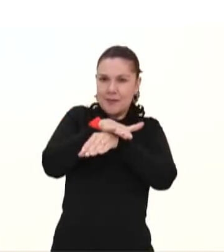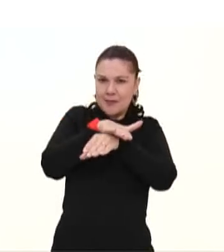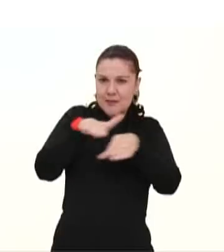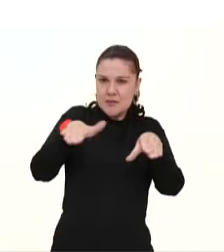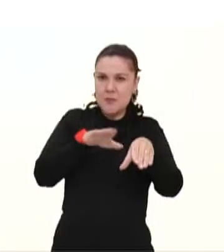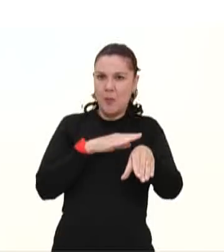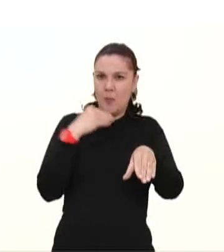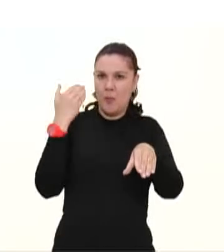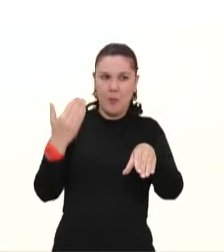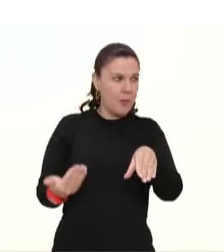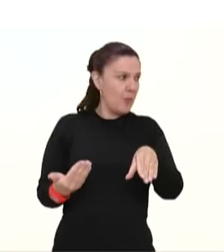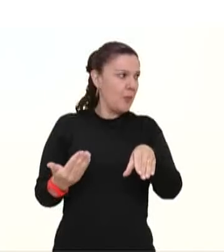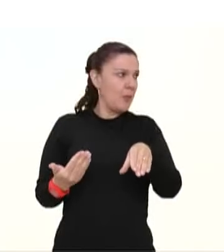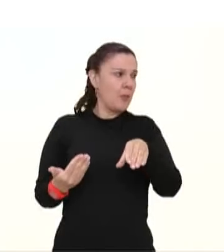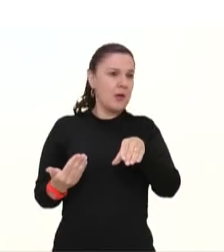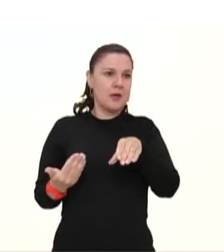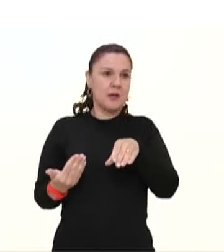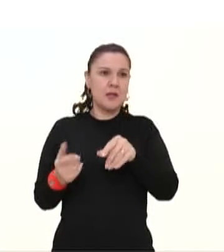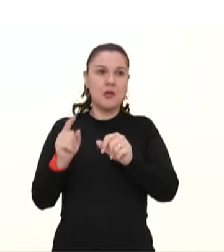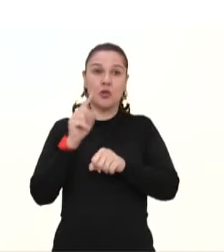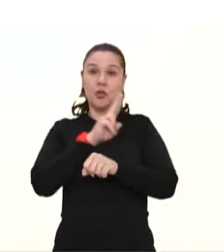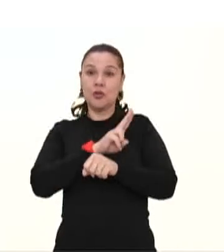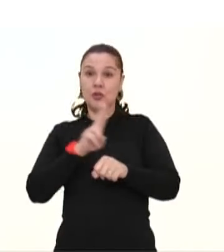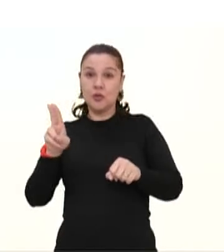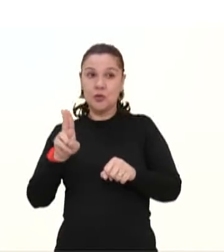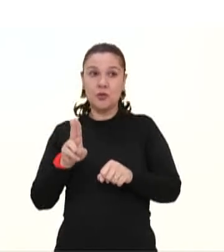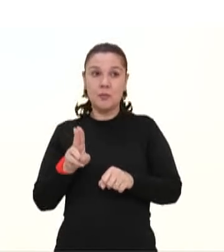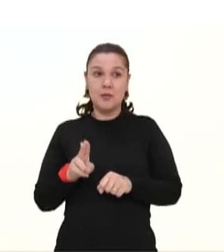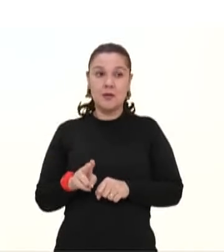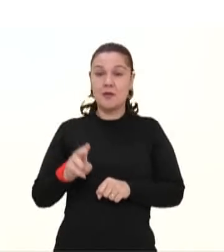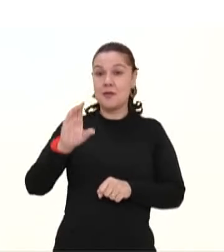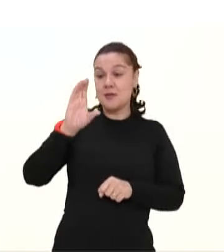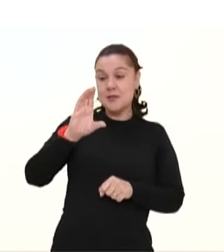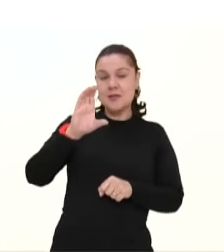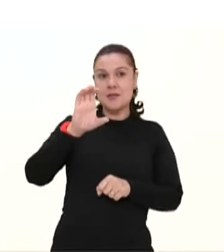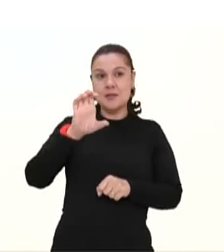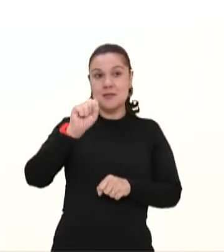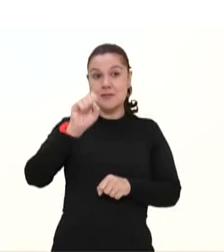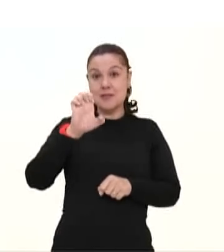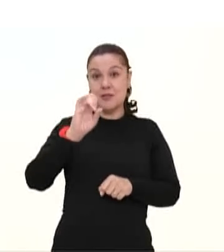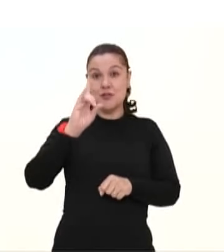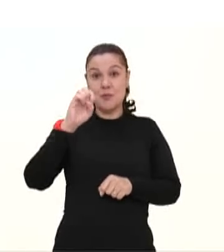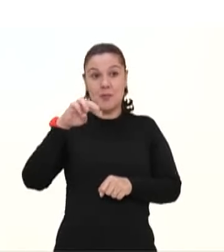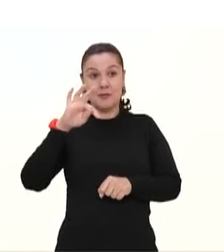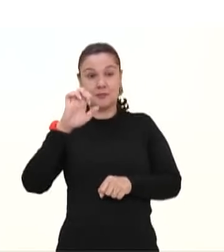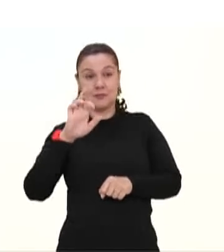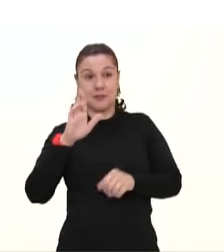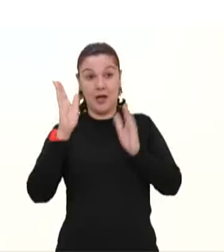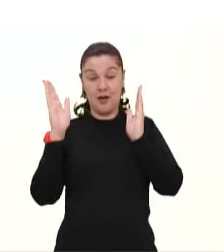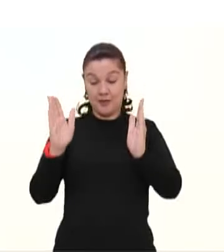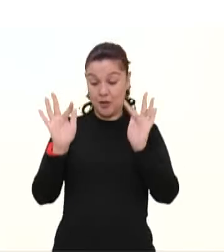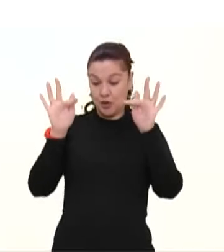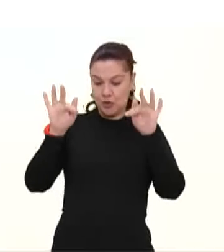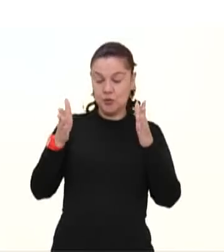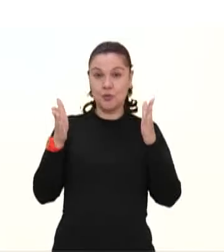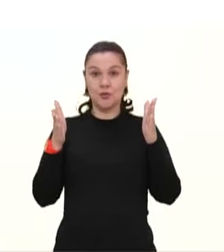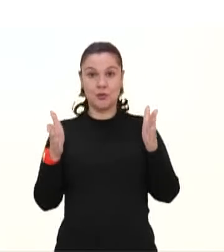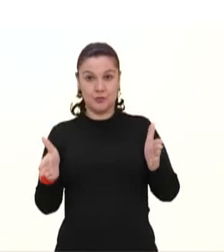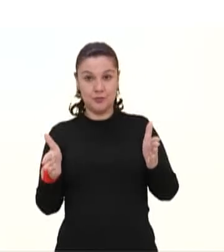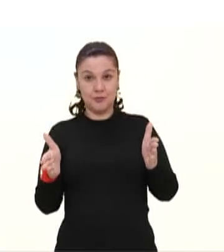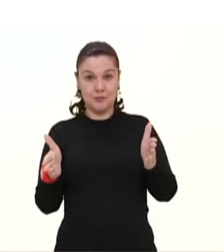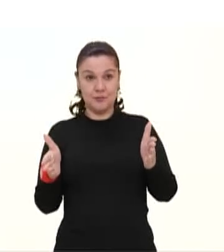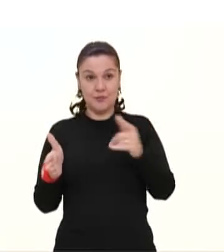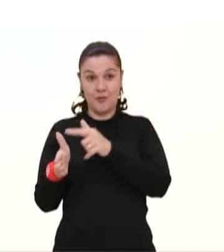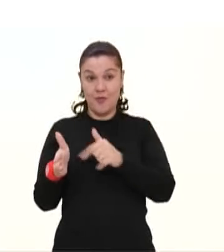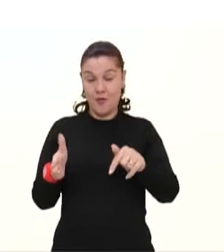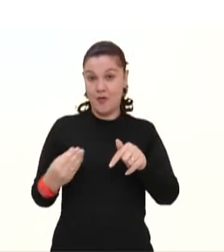que morreu, o qual nós chamamos essa rocha de rocha sedimentar, que é feita de sedimentos. No final, nós temos lá o